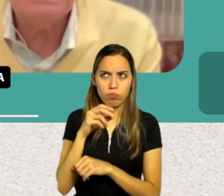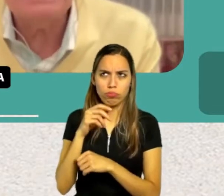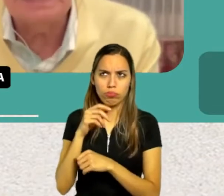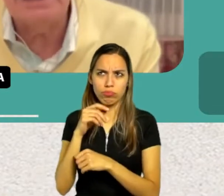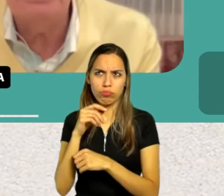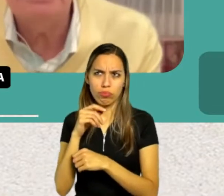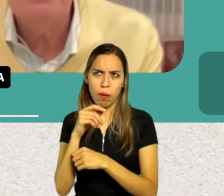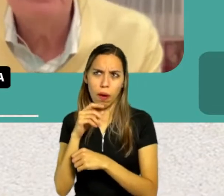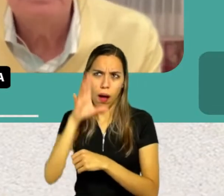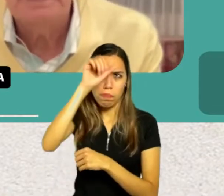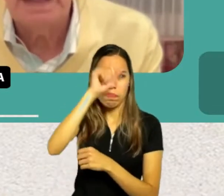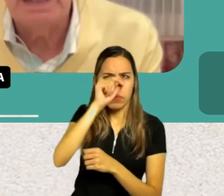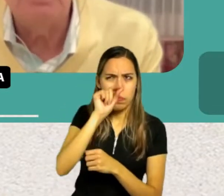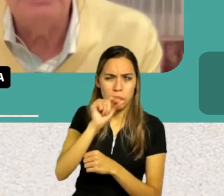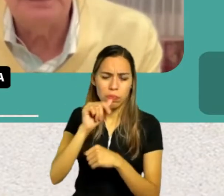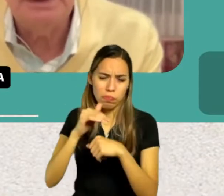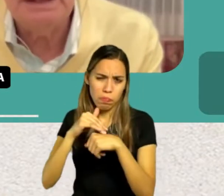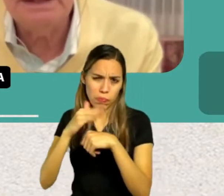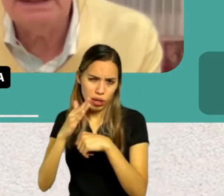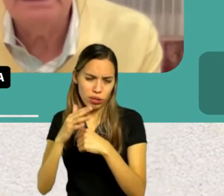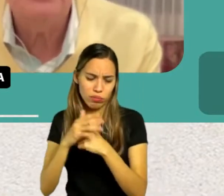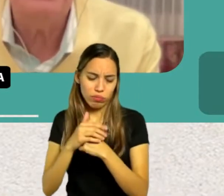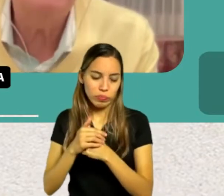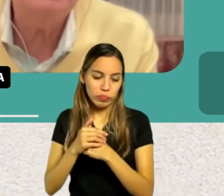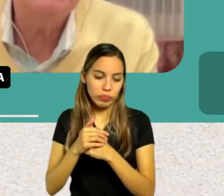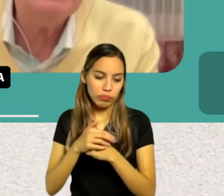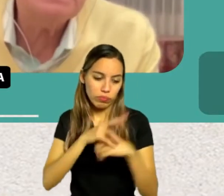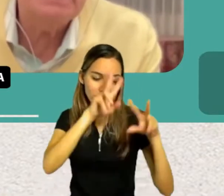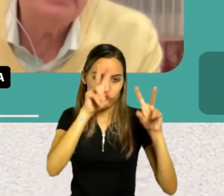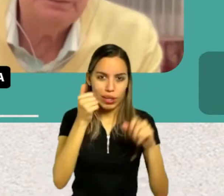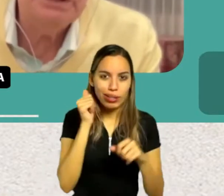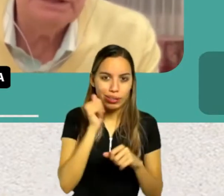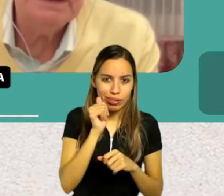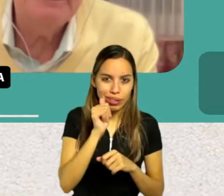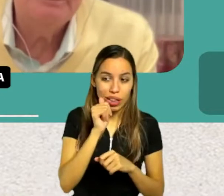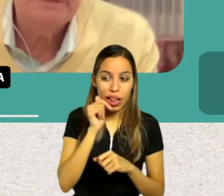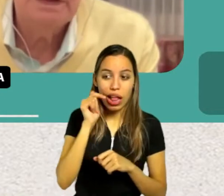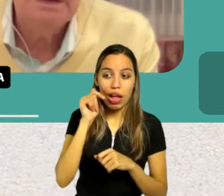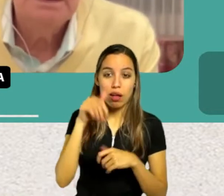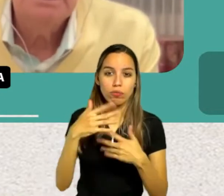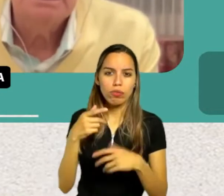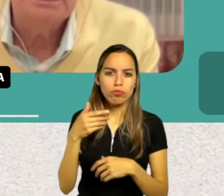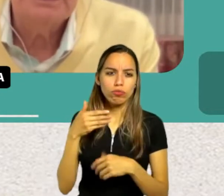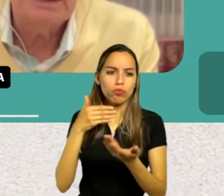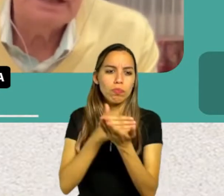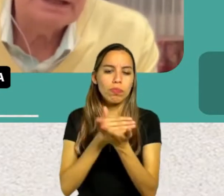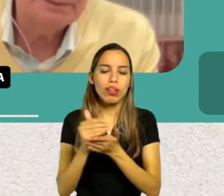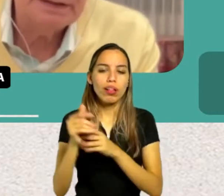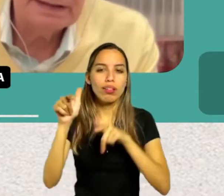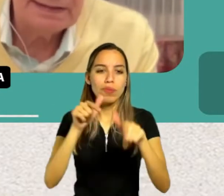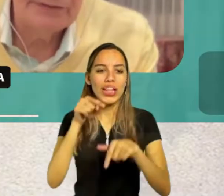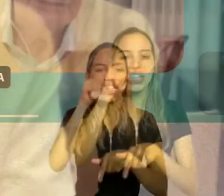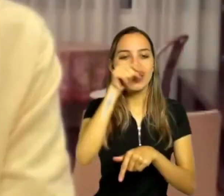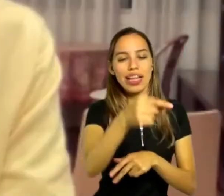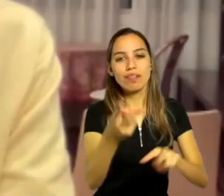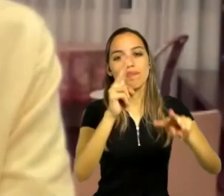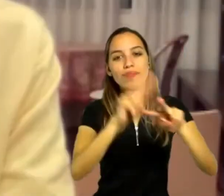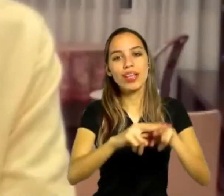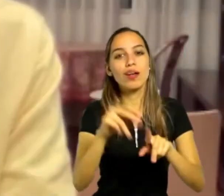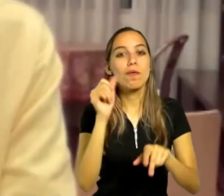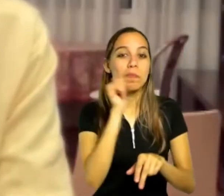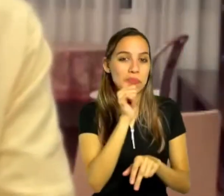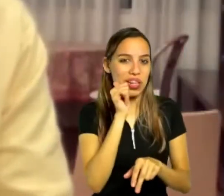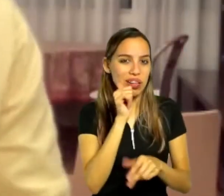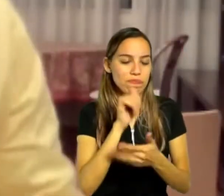desse mistério, que é a alma feminina, foi na penitenciária feminina. Eu trabalhei na penitenciária feminina de